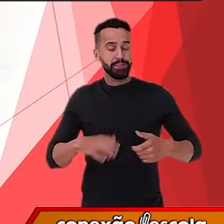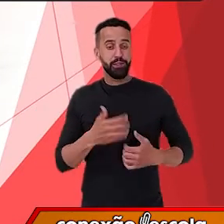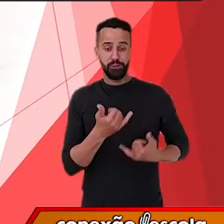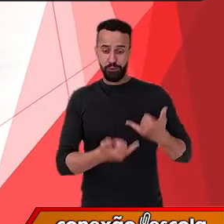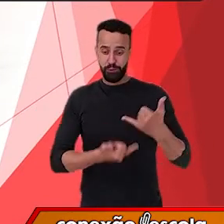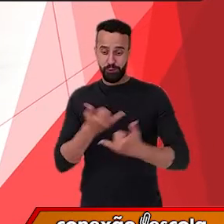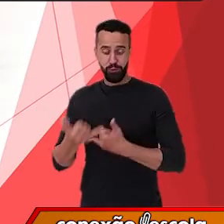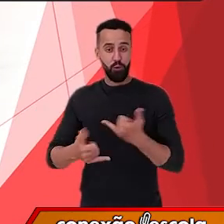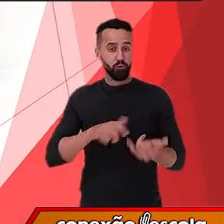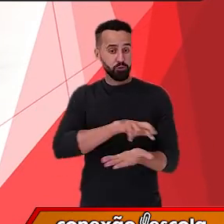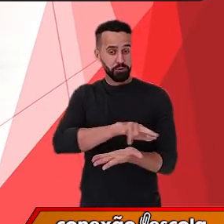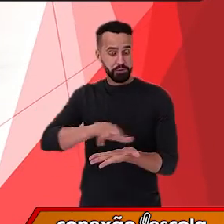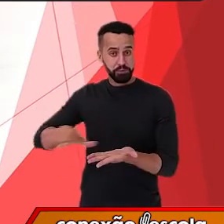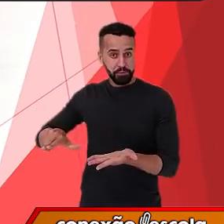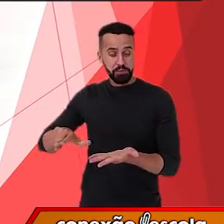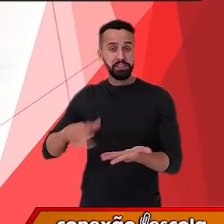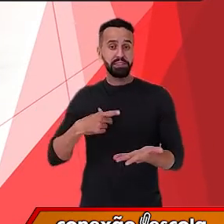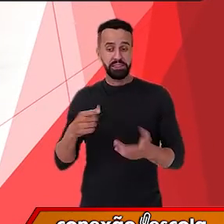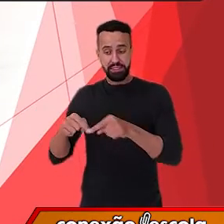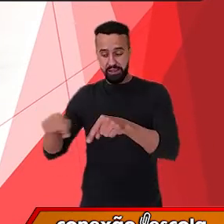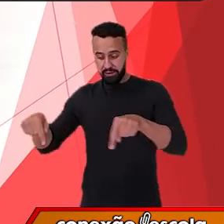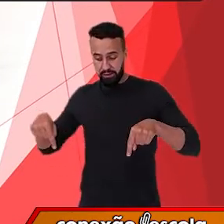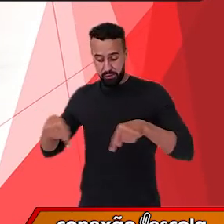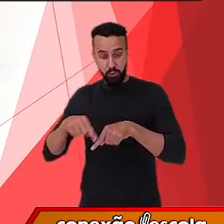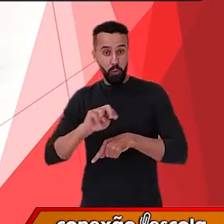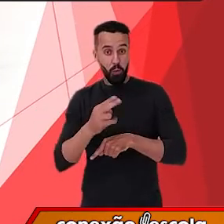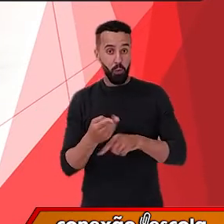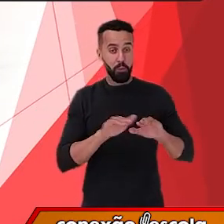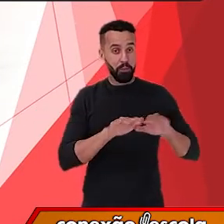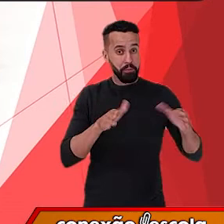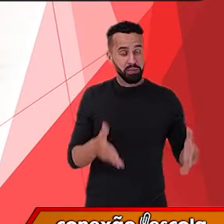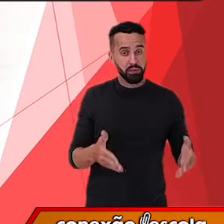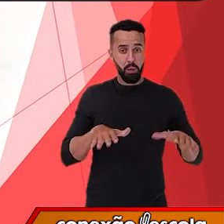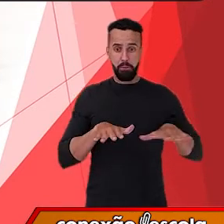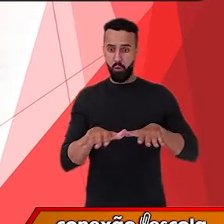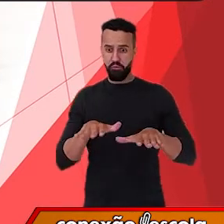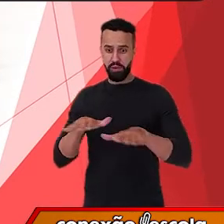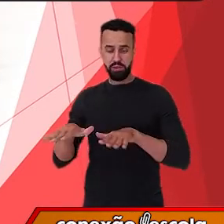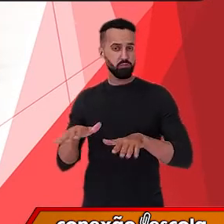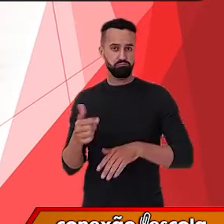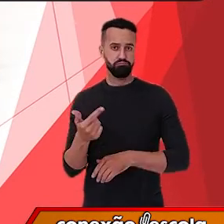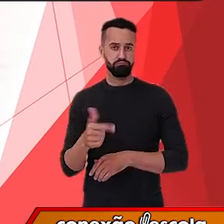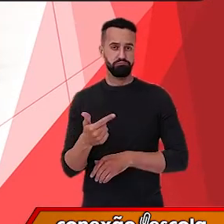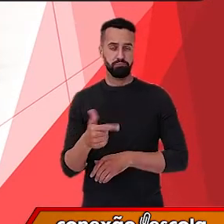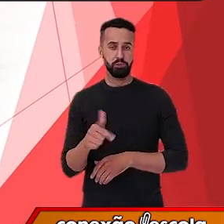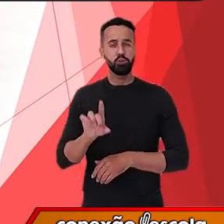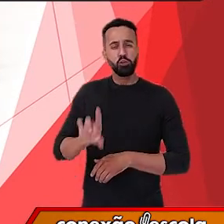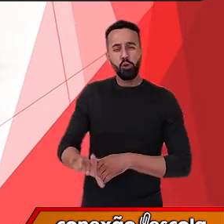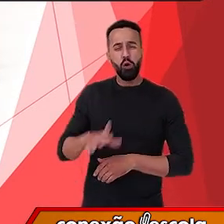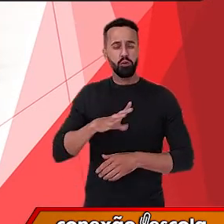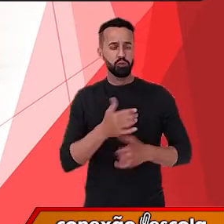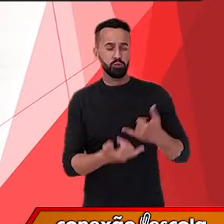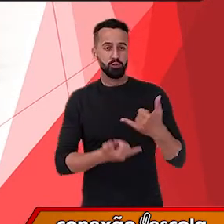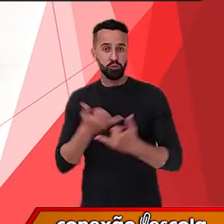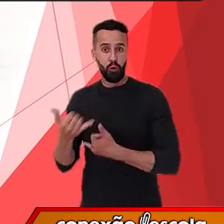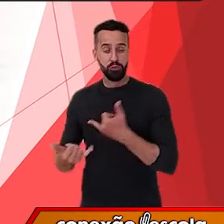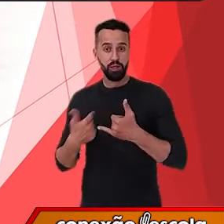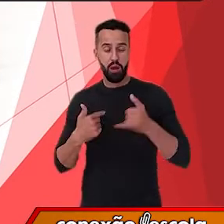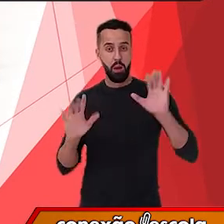salão ou jogos de mesa não tem grandes movimentações, a não ser, é claro, os jogos de tabuleiro que